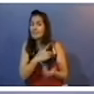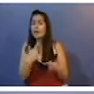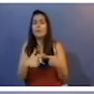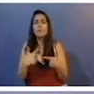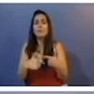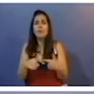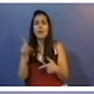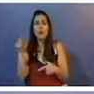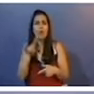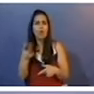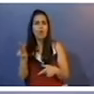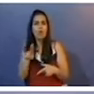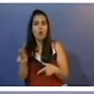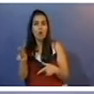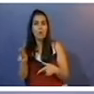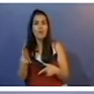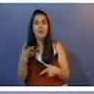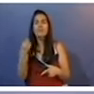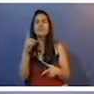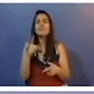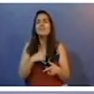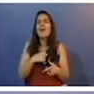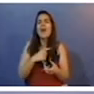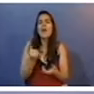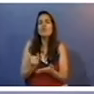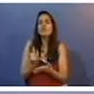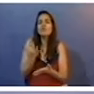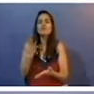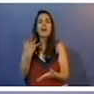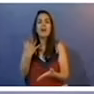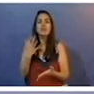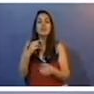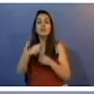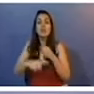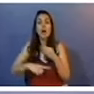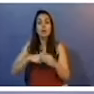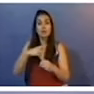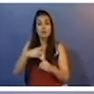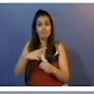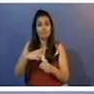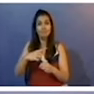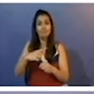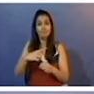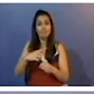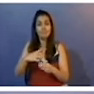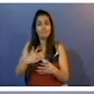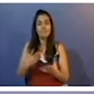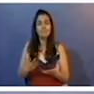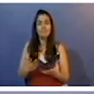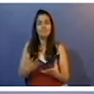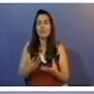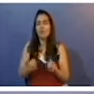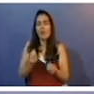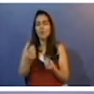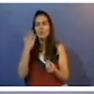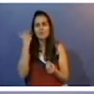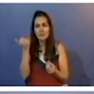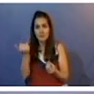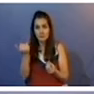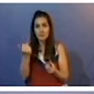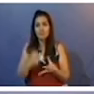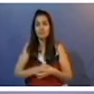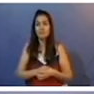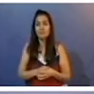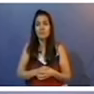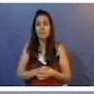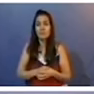nessa nomenclatura, ele não coloca a quantidade dos átomos. E na nomenclatura dos óxidos moleculares, a gente coloca. Então,